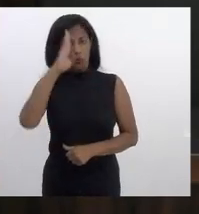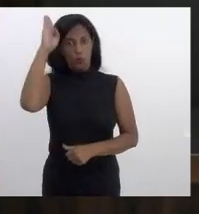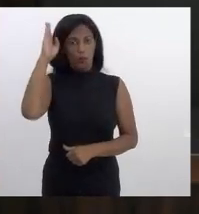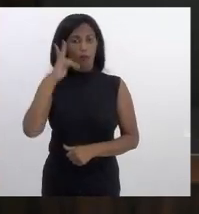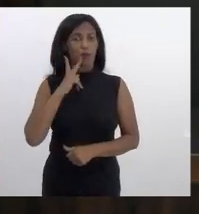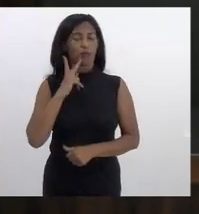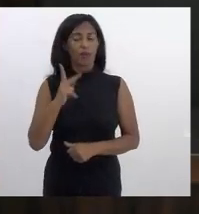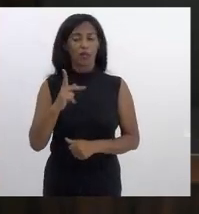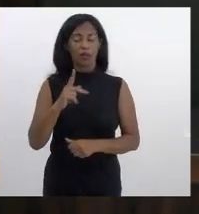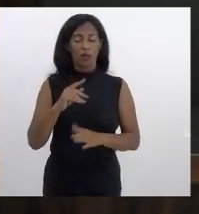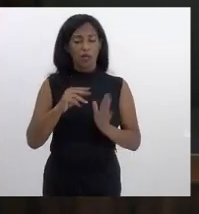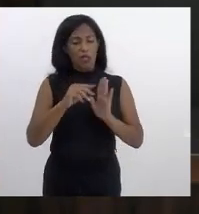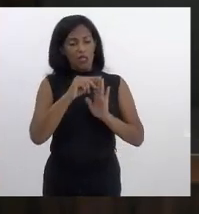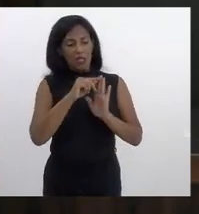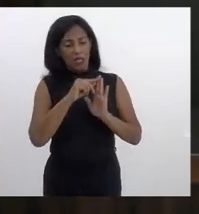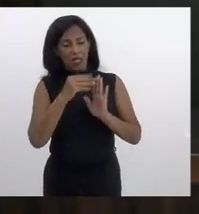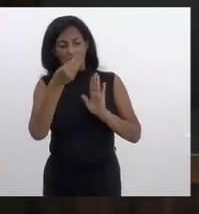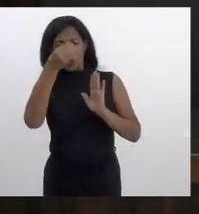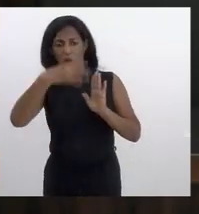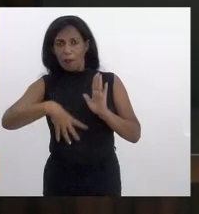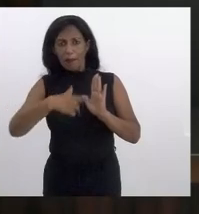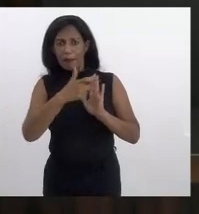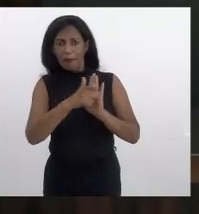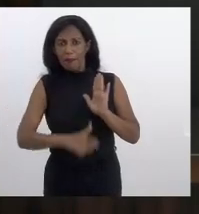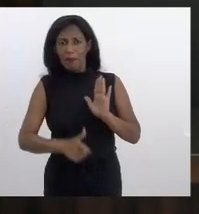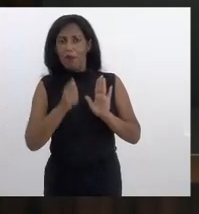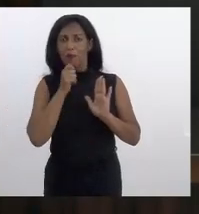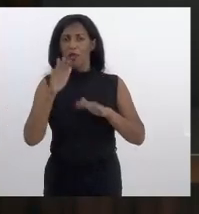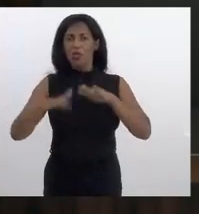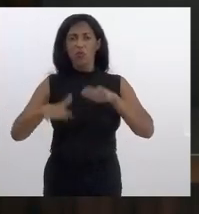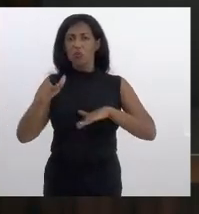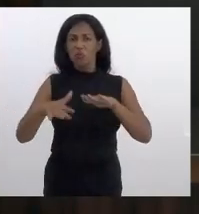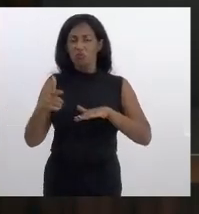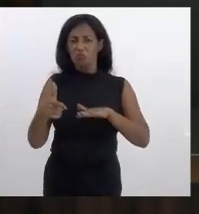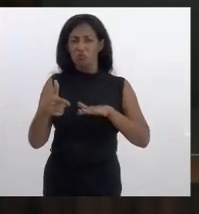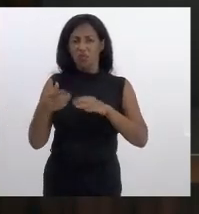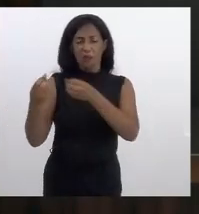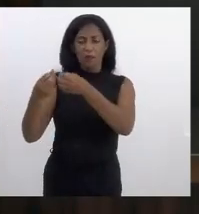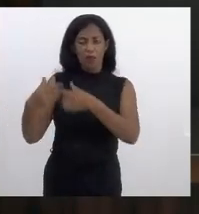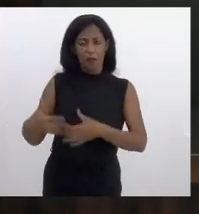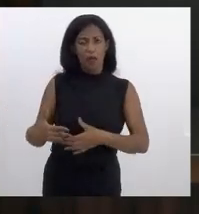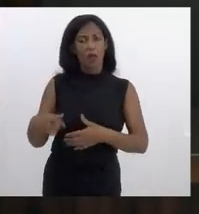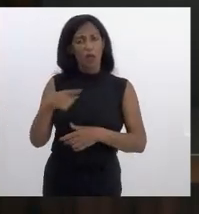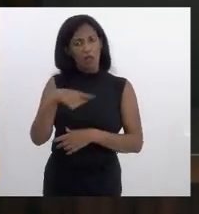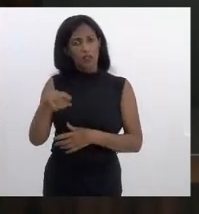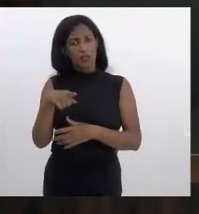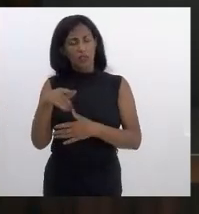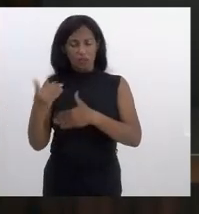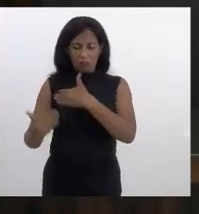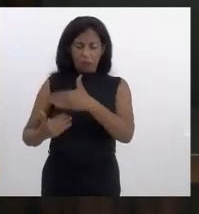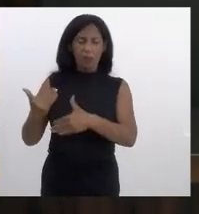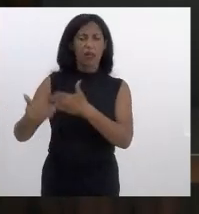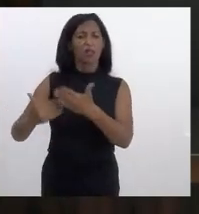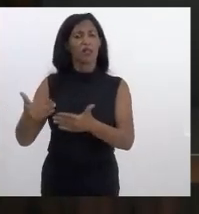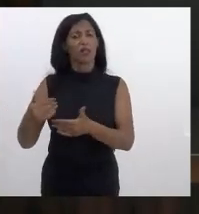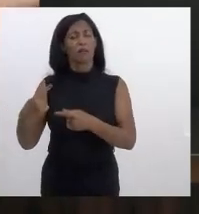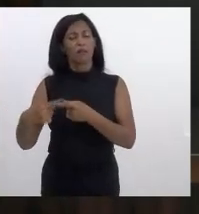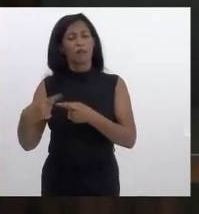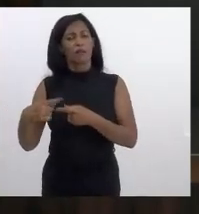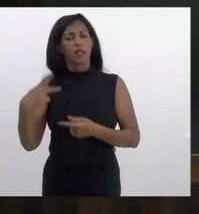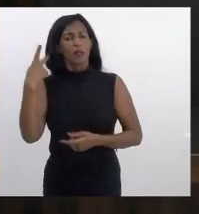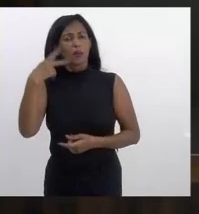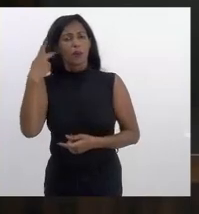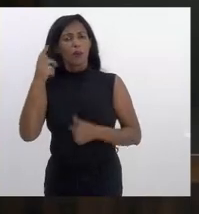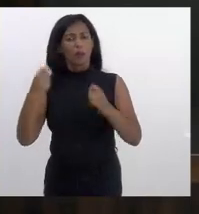dizendo que aquilo que não não prejudica mesmo que não tenham caráter prejudicial nós vamos permitir que avance para que o Parlamento